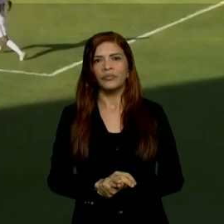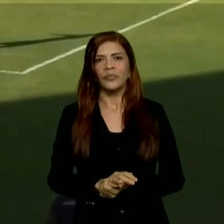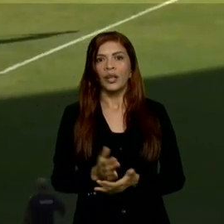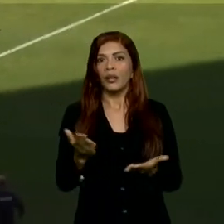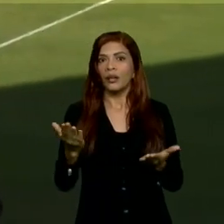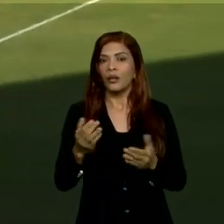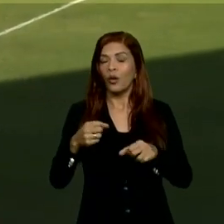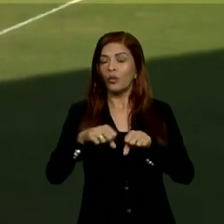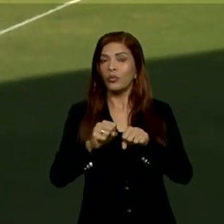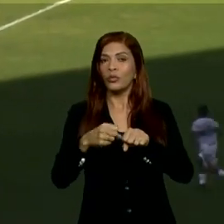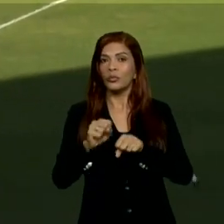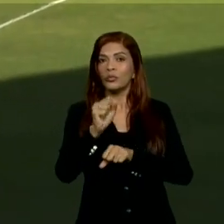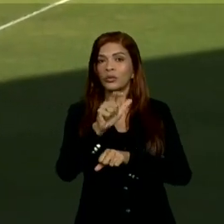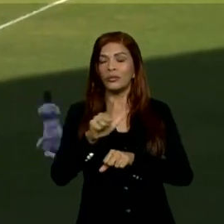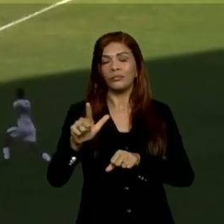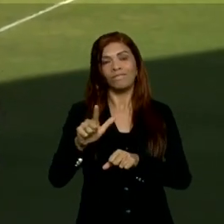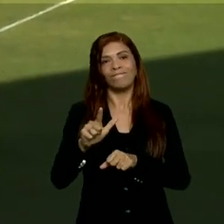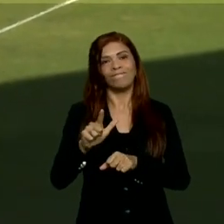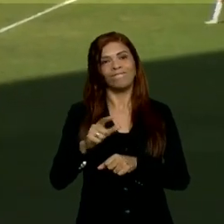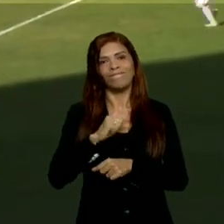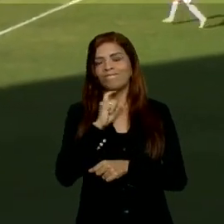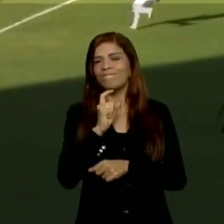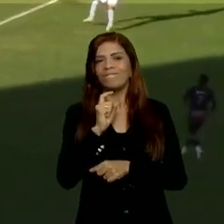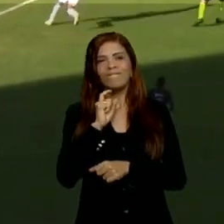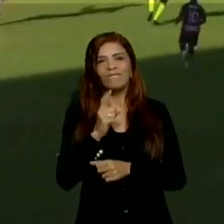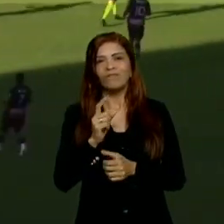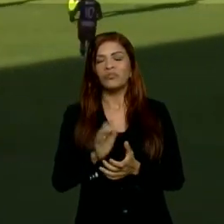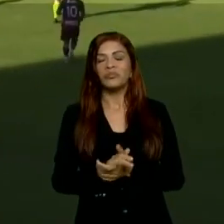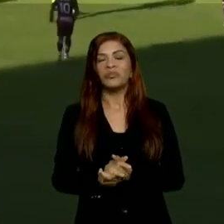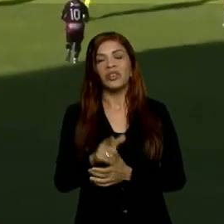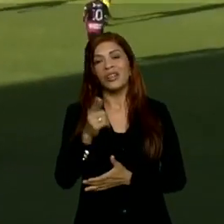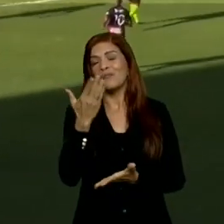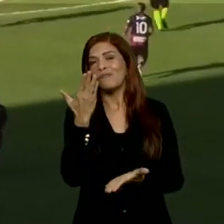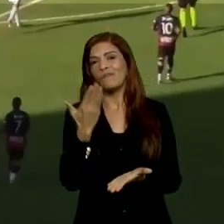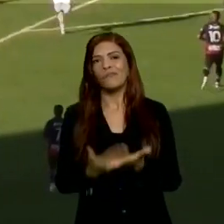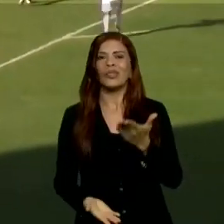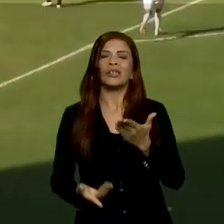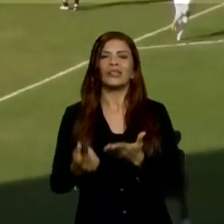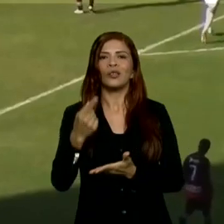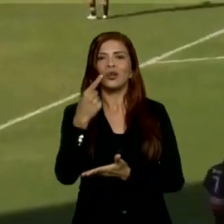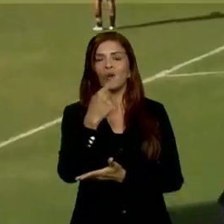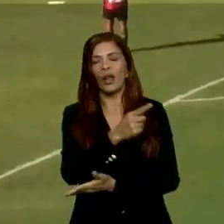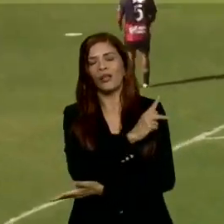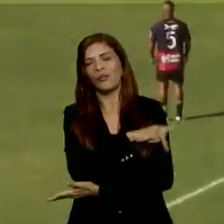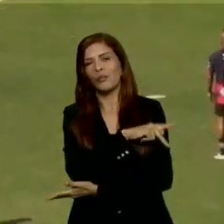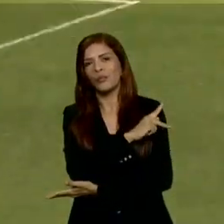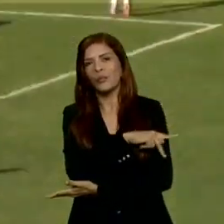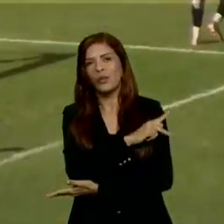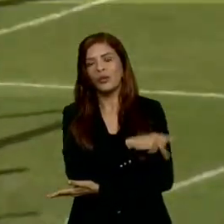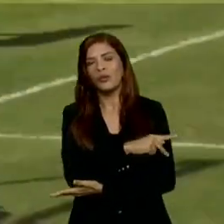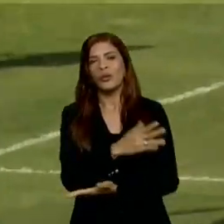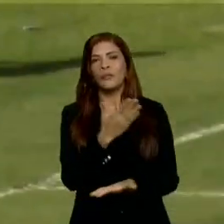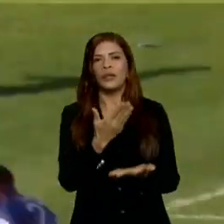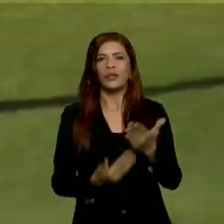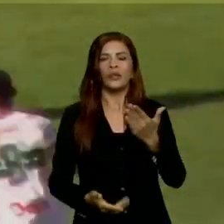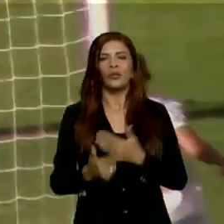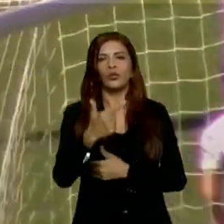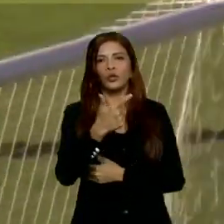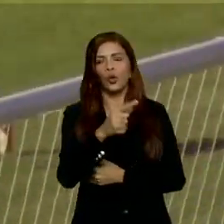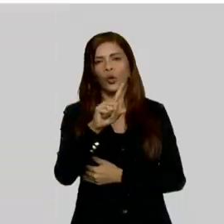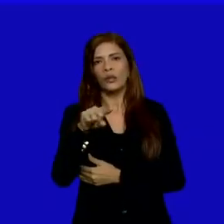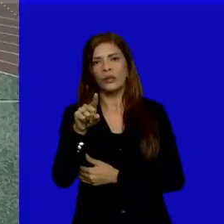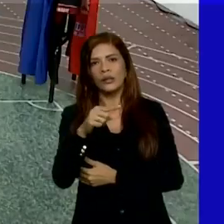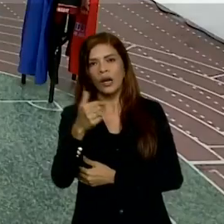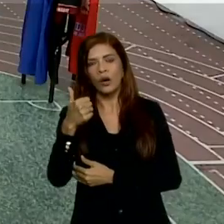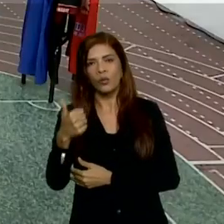Clube de São Luís aí não deu certo não viu Dan o moto que inventou de perder em casa do Altos do Piauí perdeu por 2 a 1 e se complicou